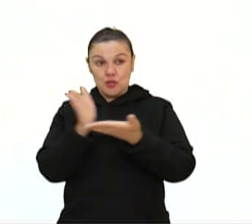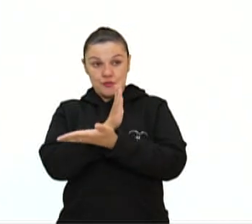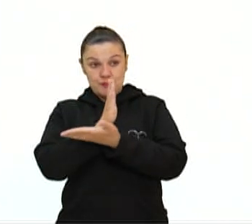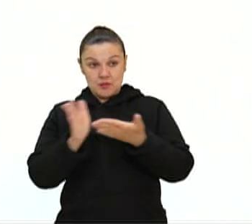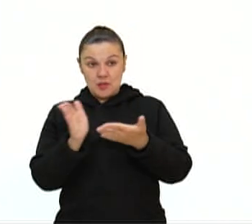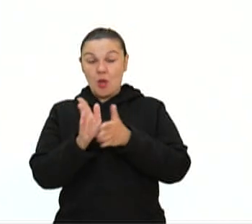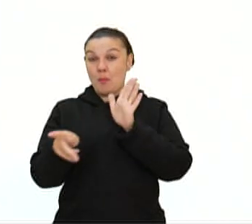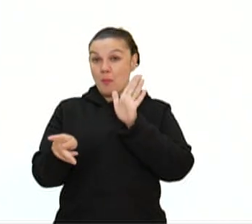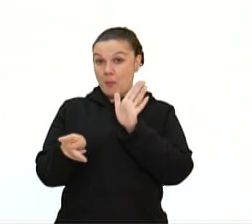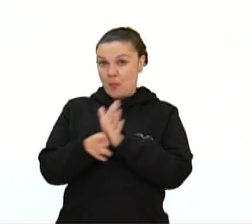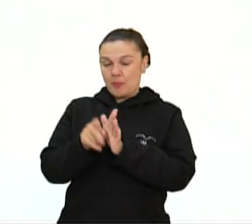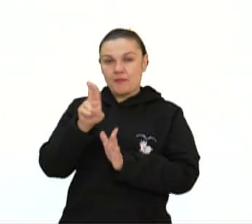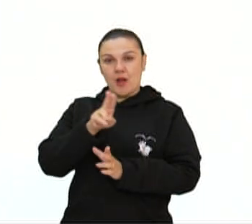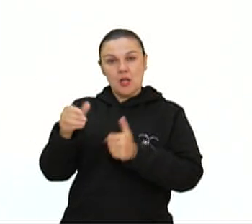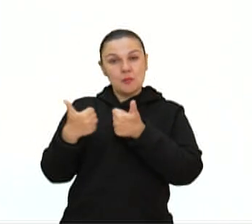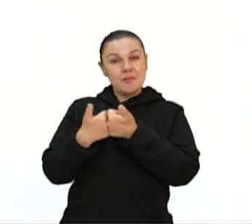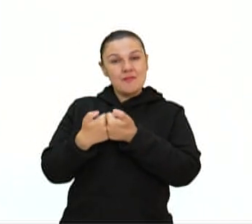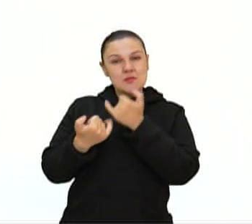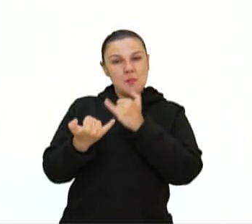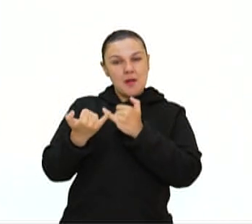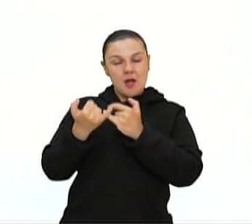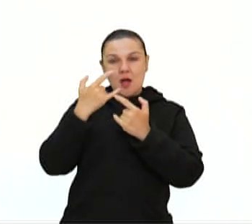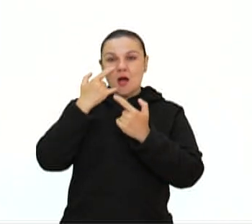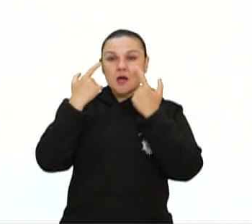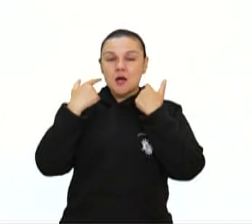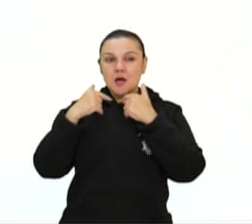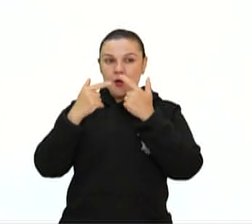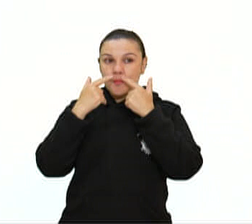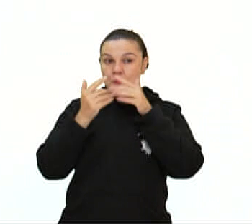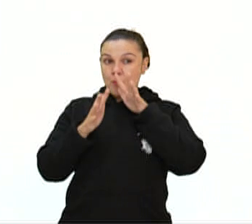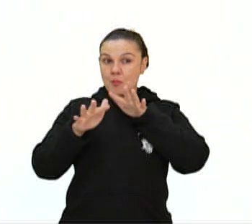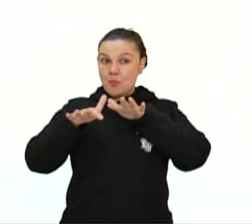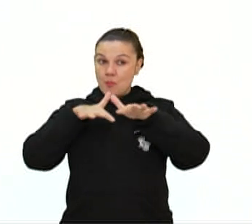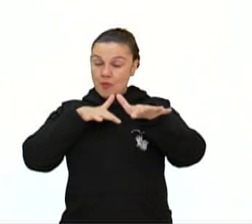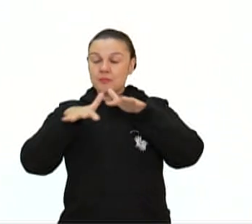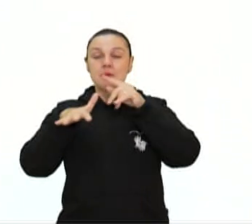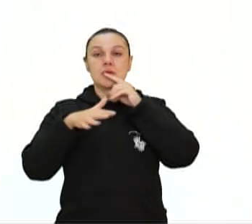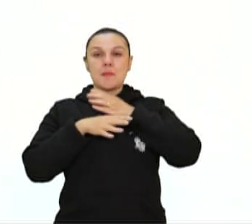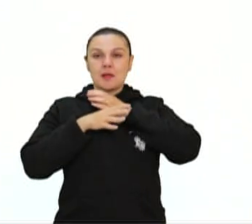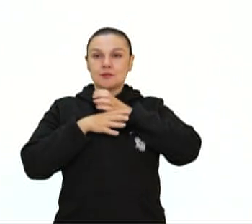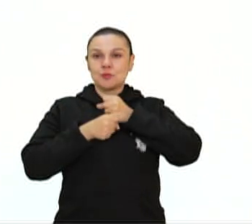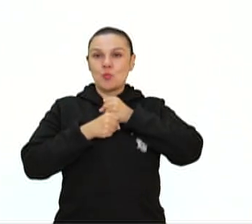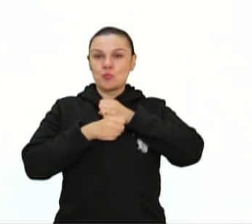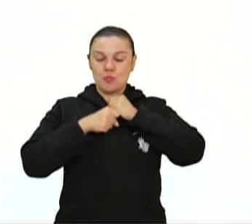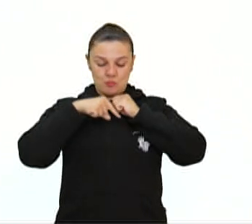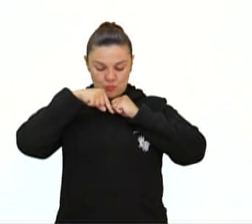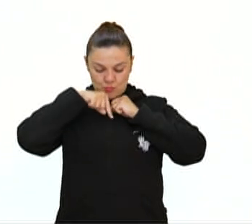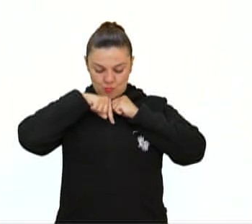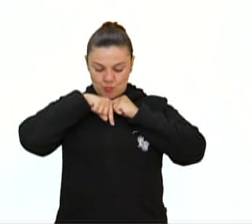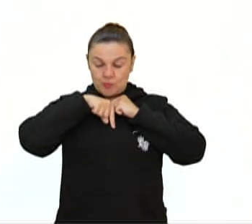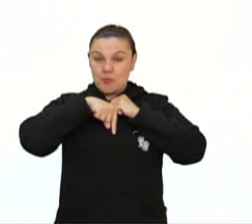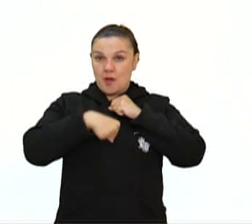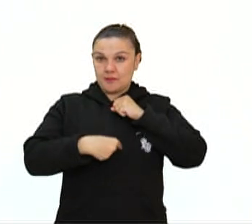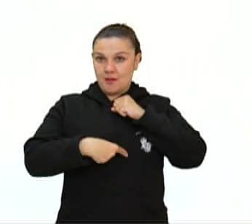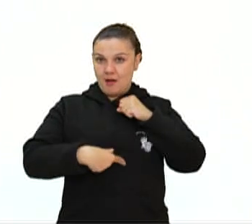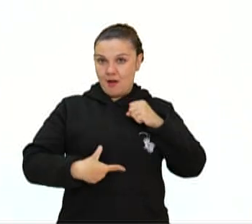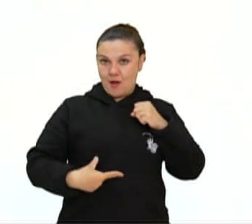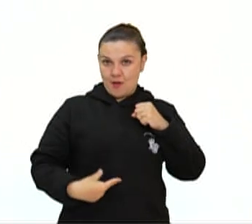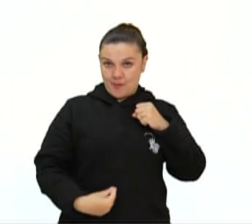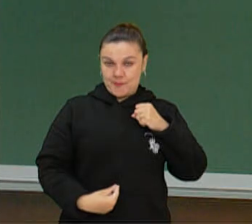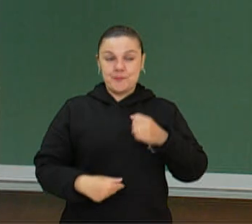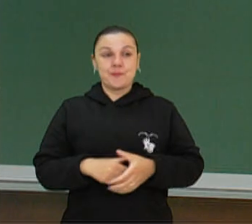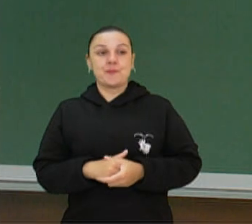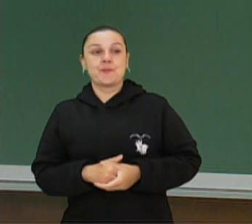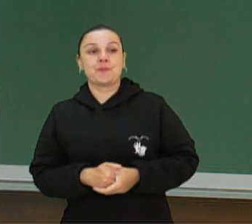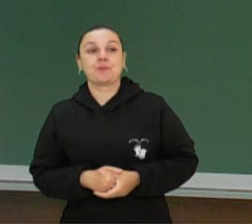processo físico, que é a mastigação e os movimentos peristálticos aqui, que vão estar presentes no esôfago, principalmente ali no início da